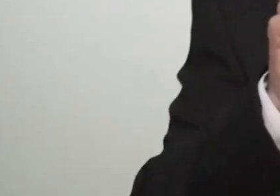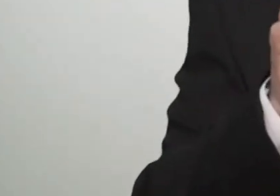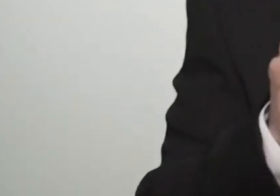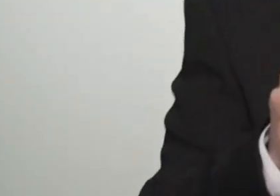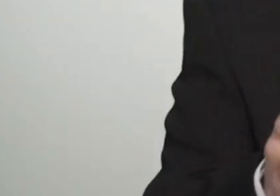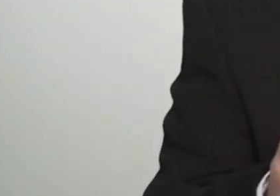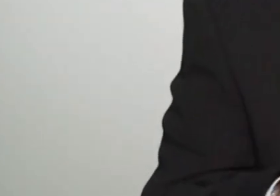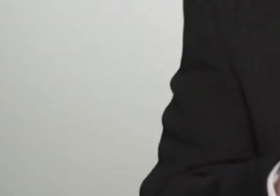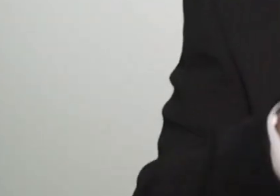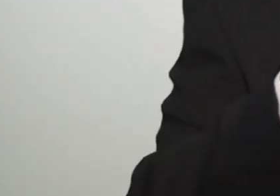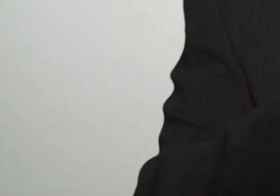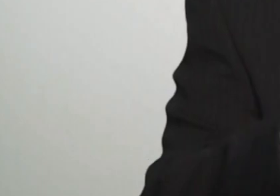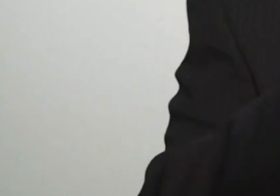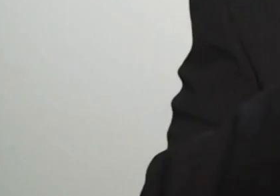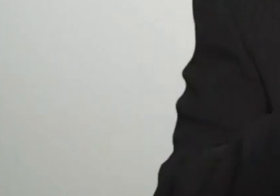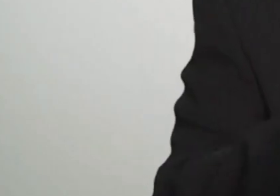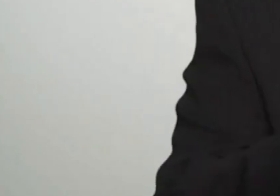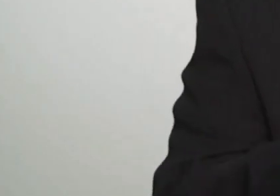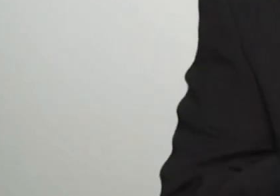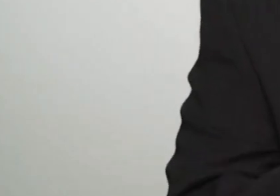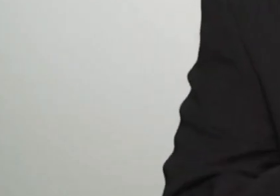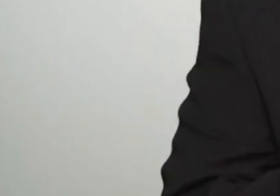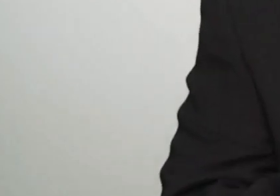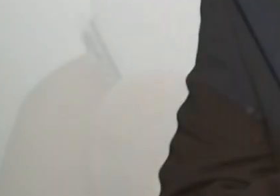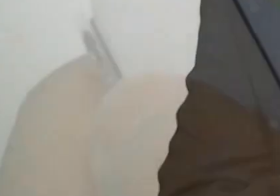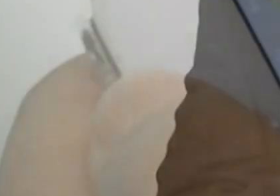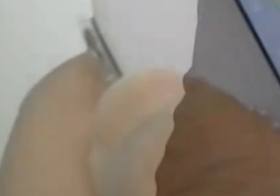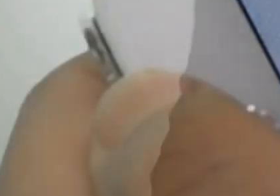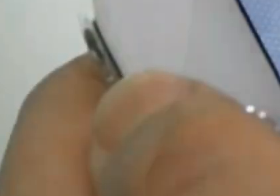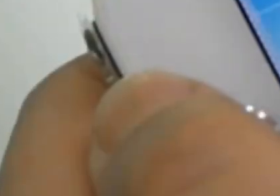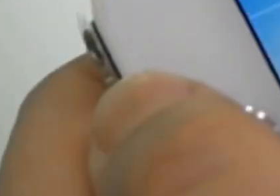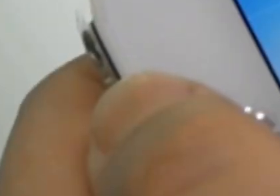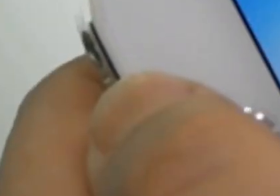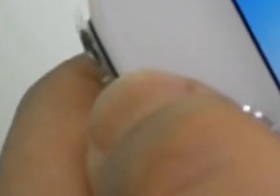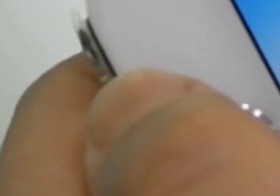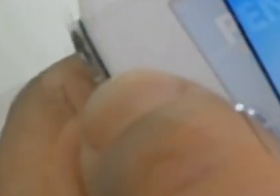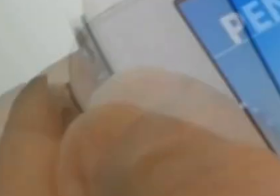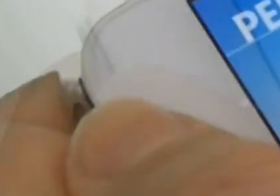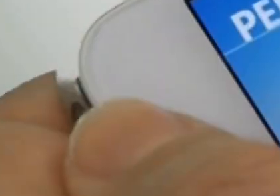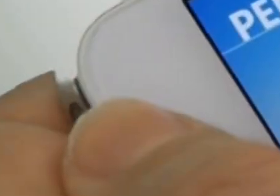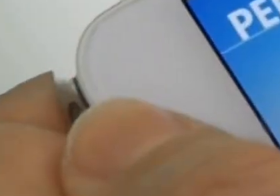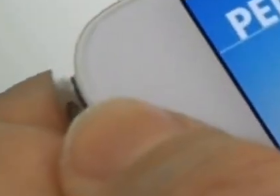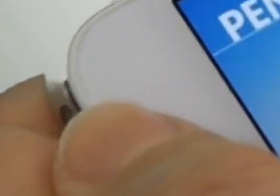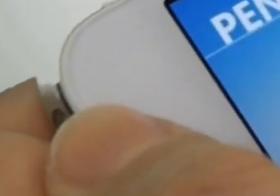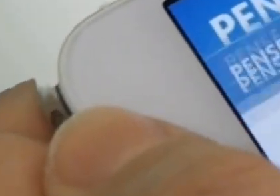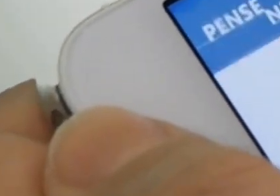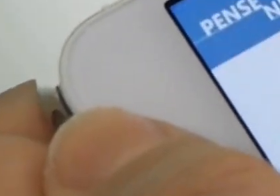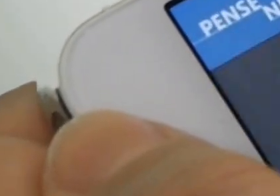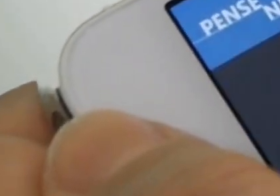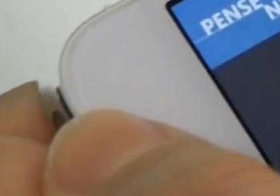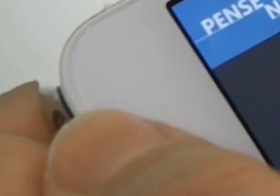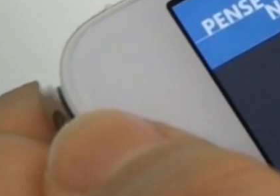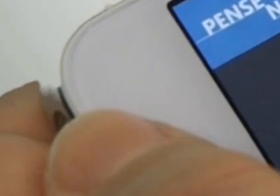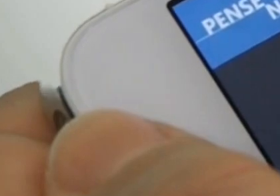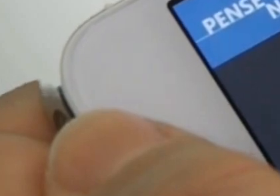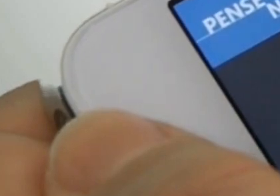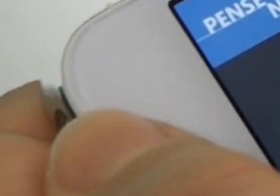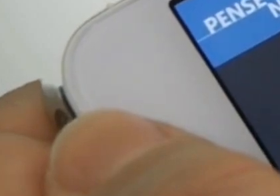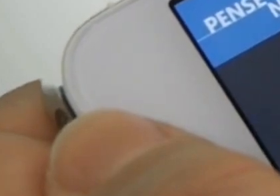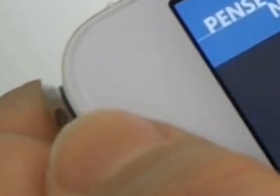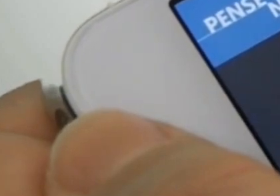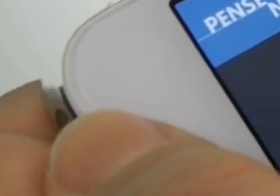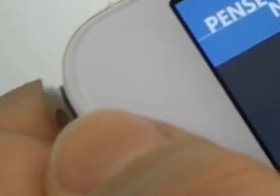Baixe o aplicativo Pense Nisso com o Professor Marins e você vai receber